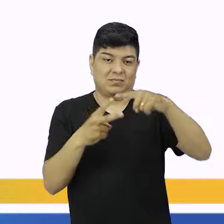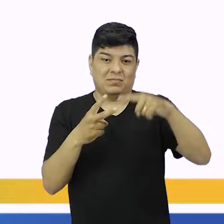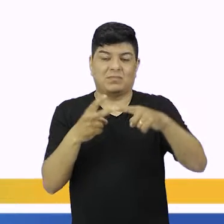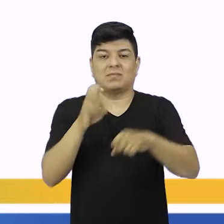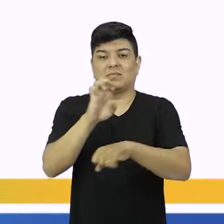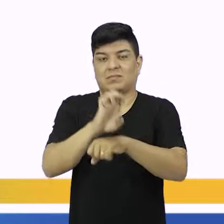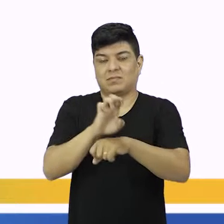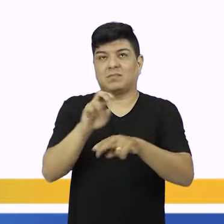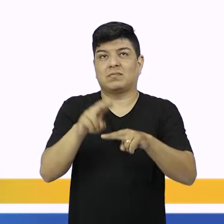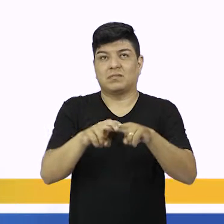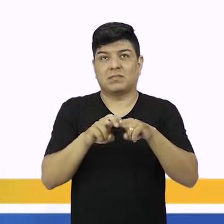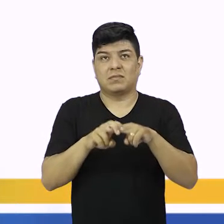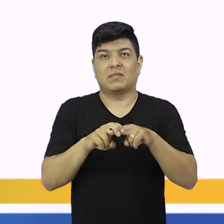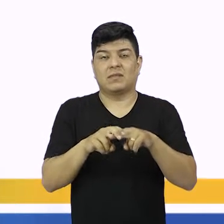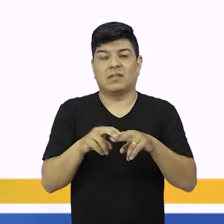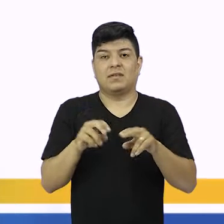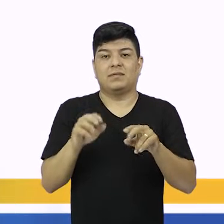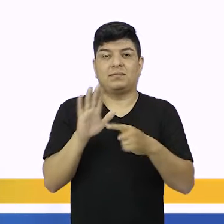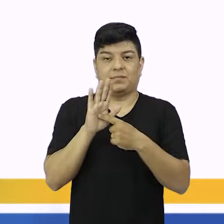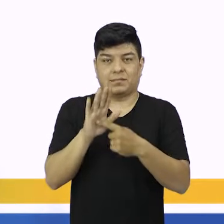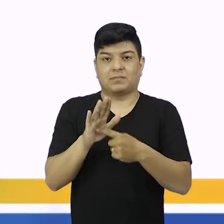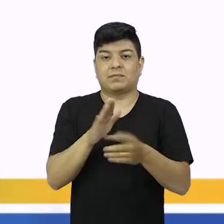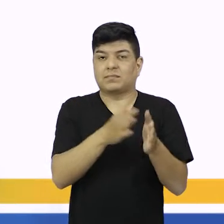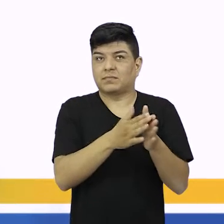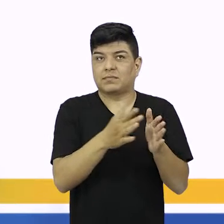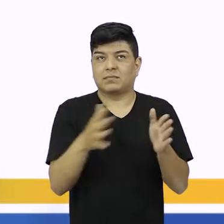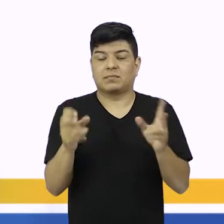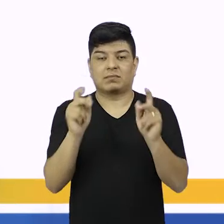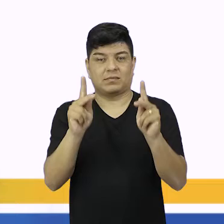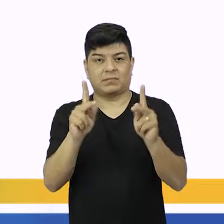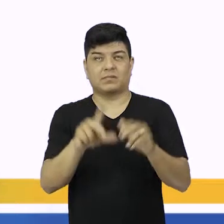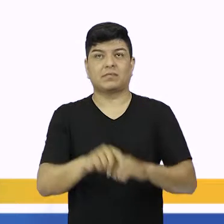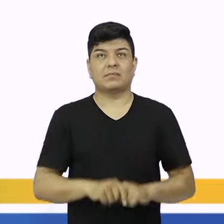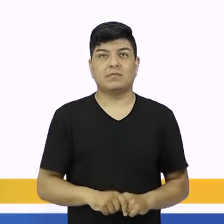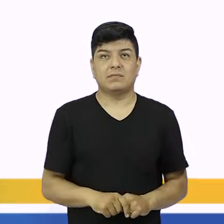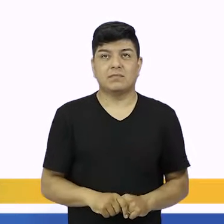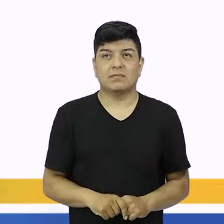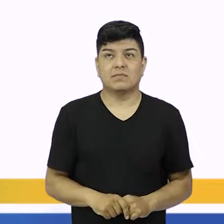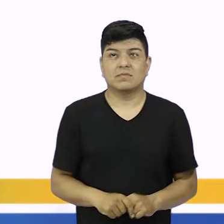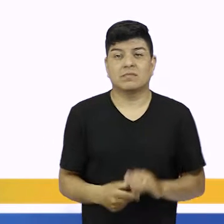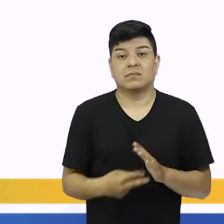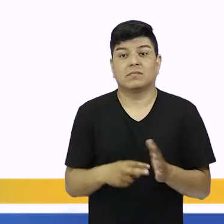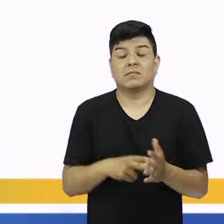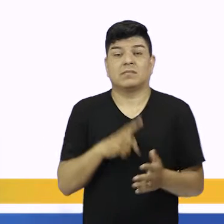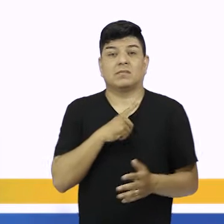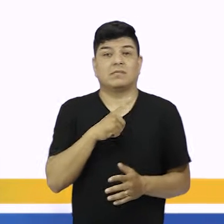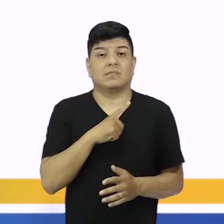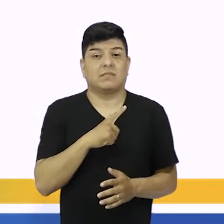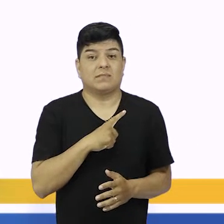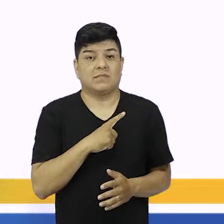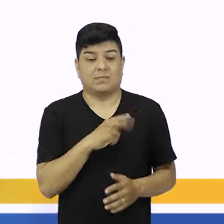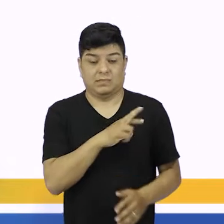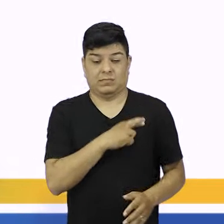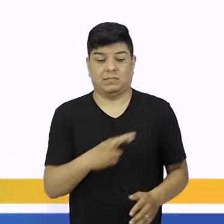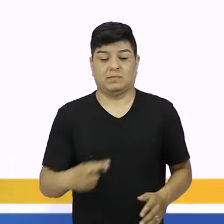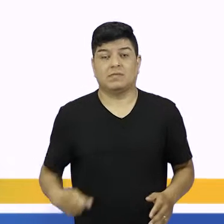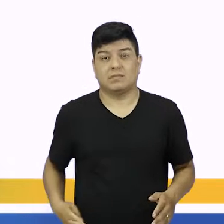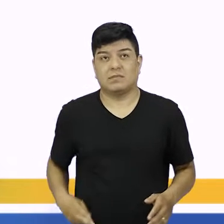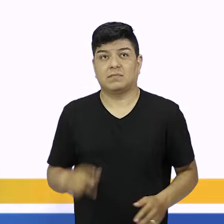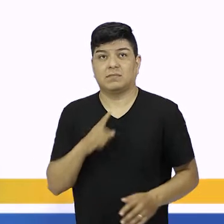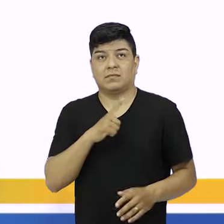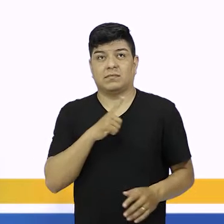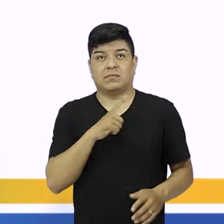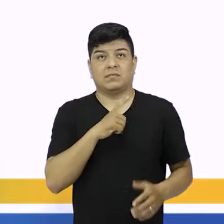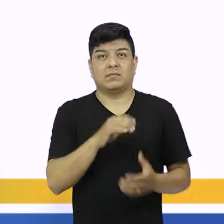estados. Isso vai refletir muito bem aí esse período, tá bom, pessoal? Então, o que a gente tem nessa república, né? A gente